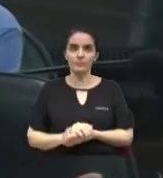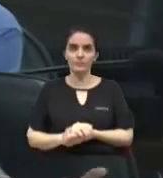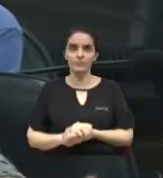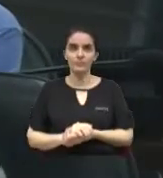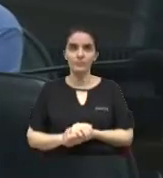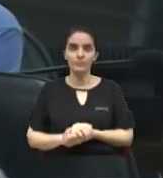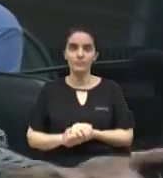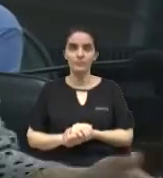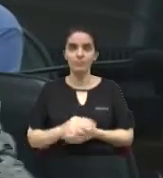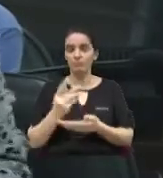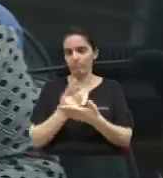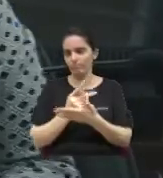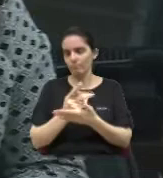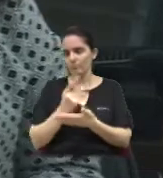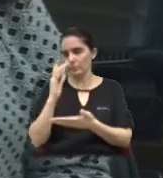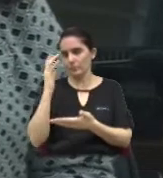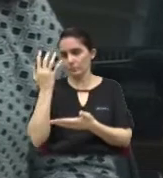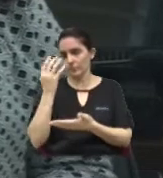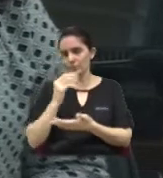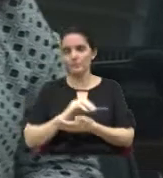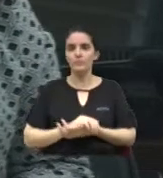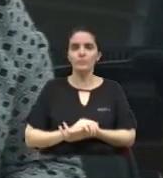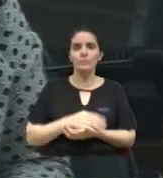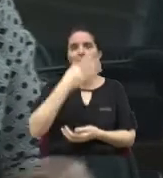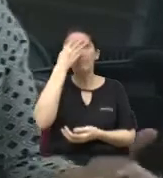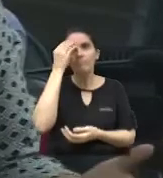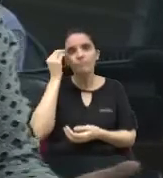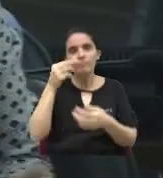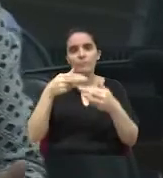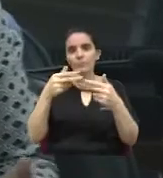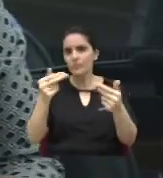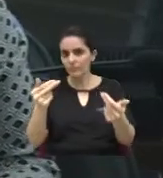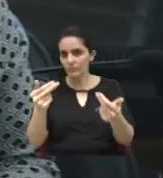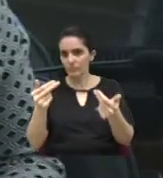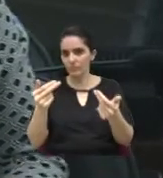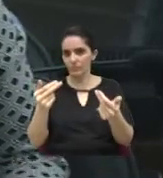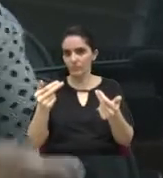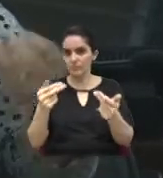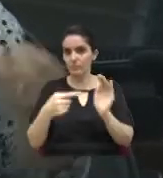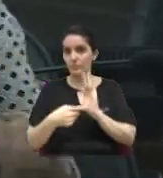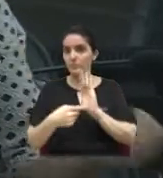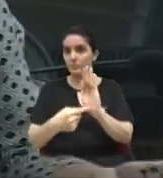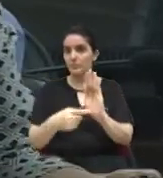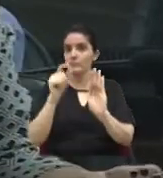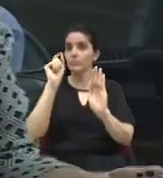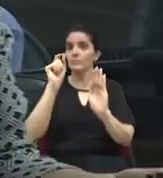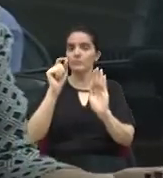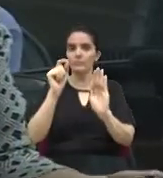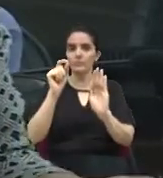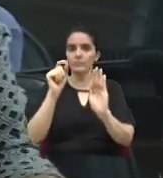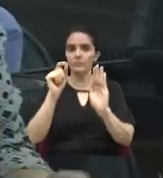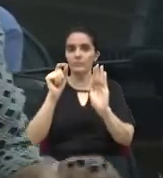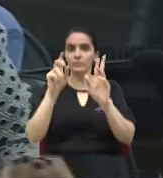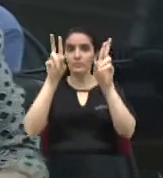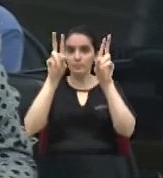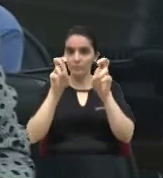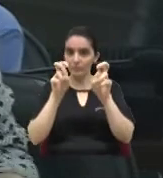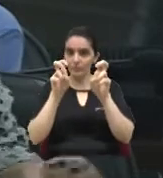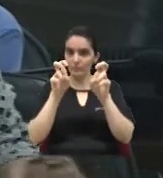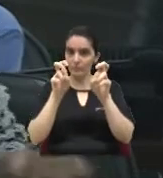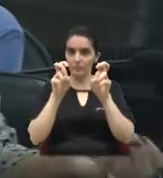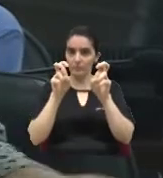erros acontecem, lacunas são deixadas, e a prova disso é que o objeto da moção, ele não